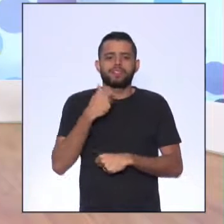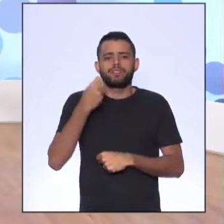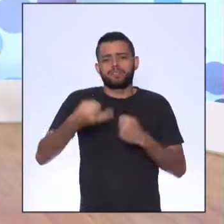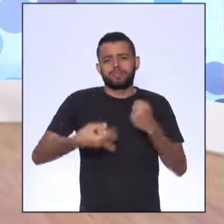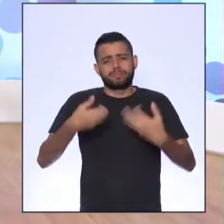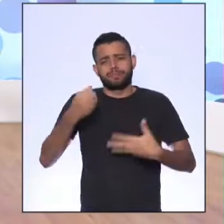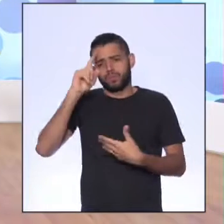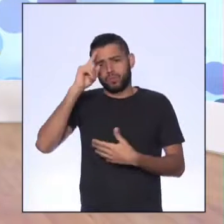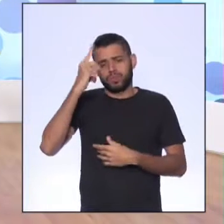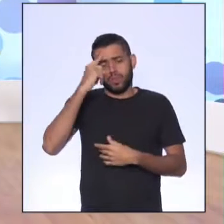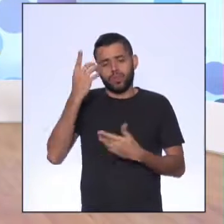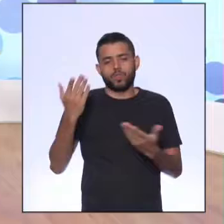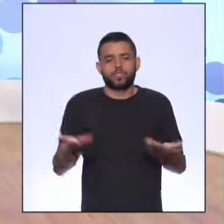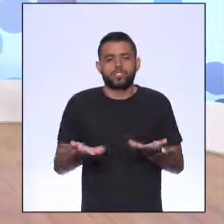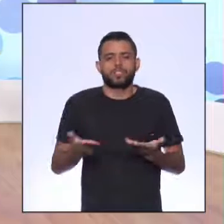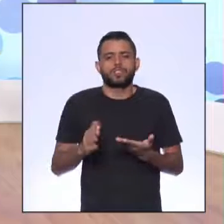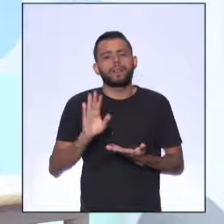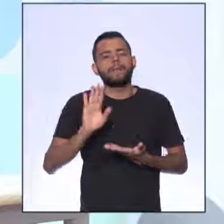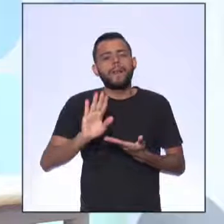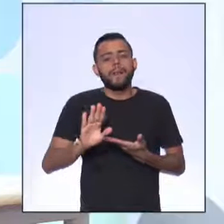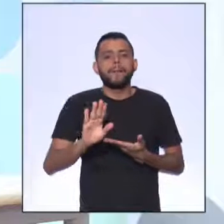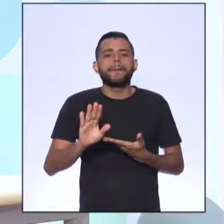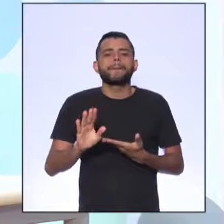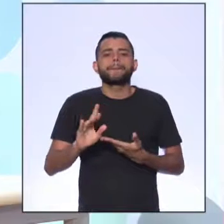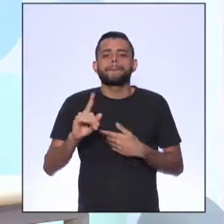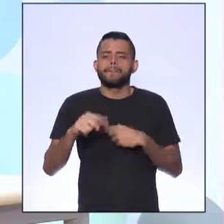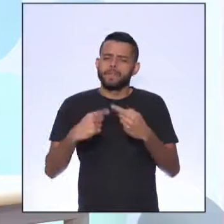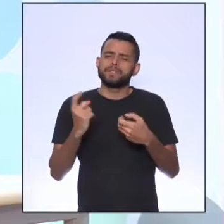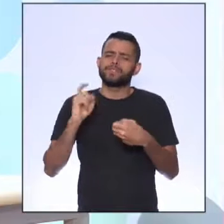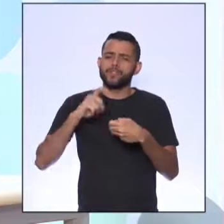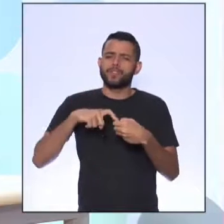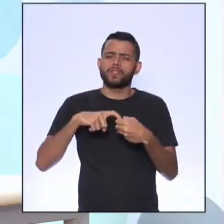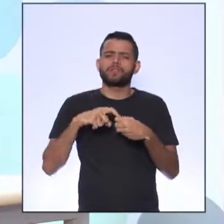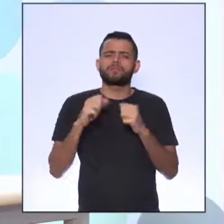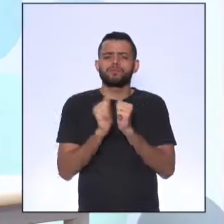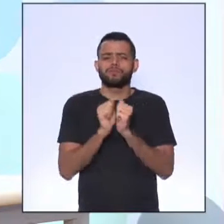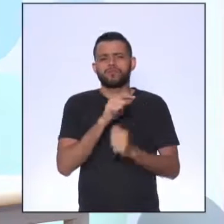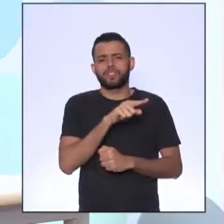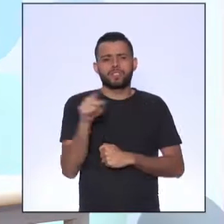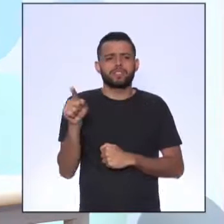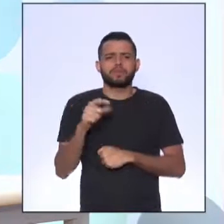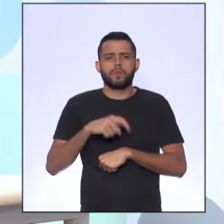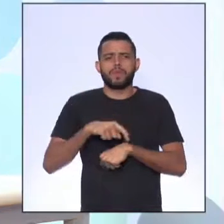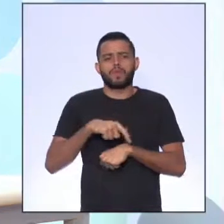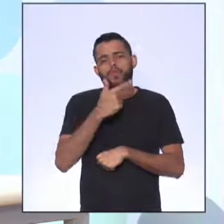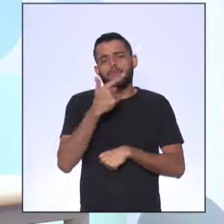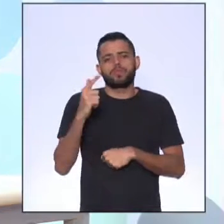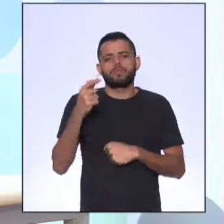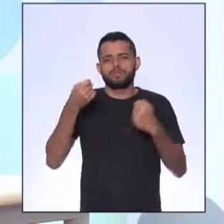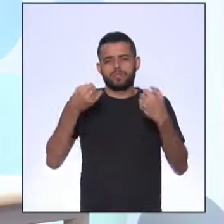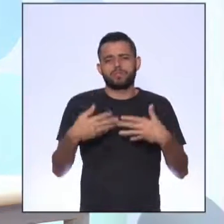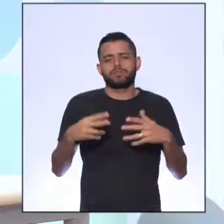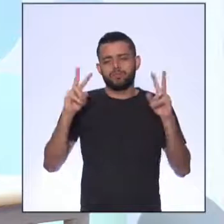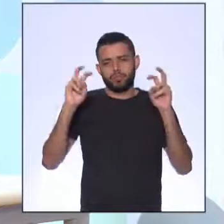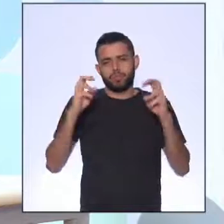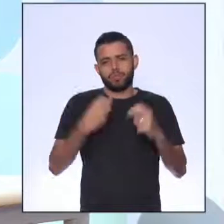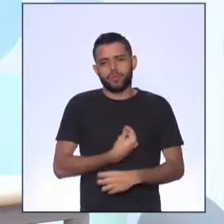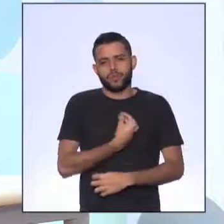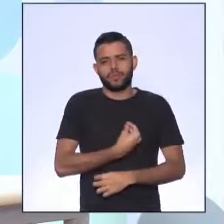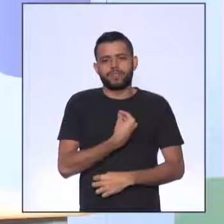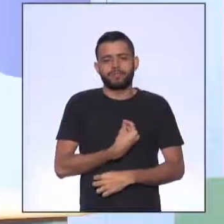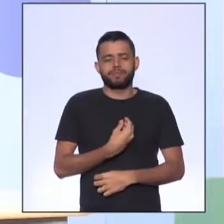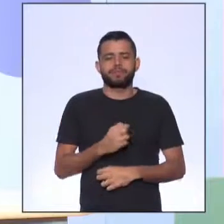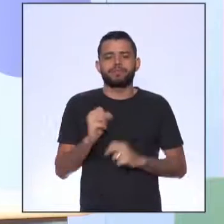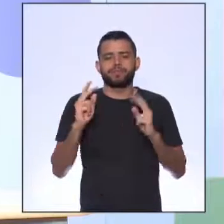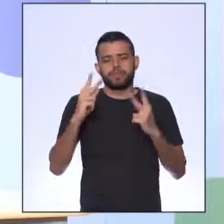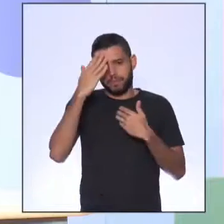hoje. Verdade. Né? Mas nós voltamos com vocês em outro momento para falar um pouquinho mais de ecologia. Ok?